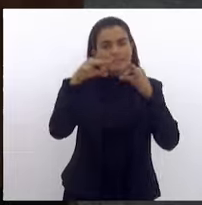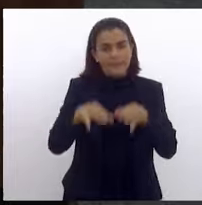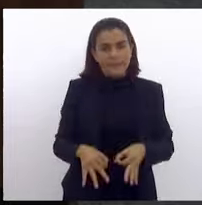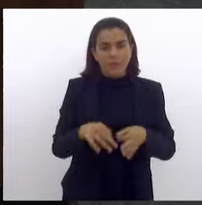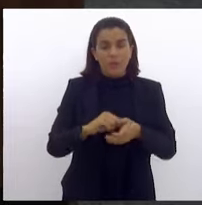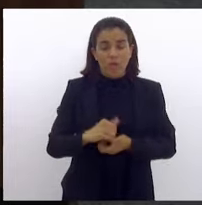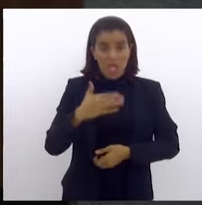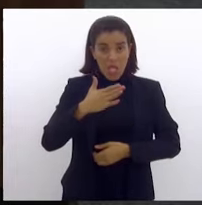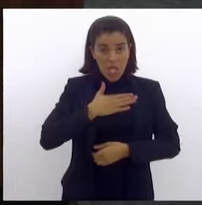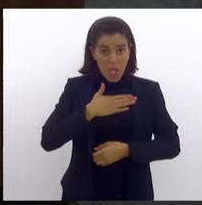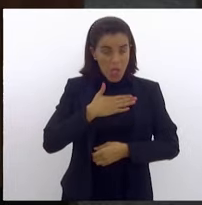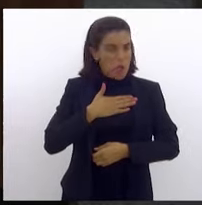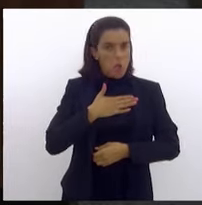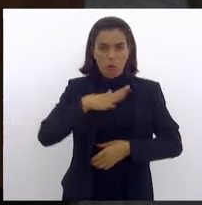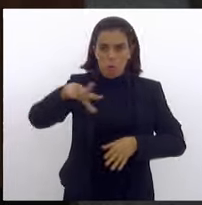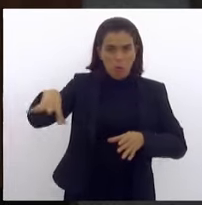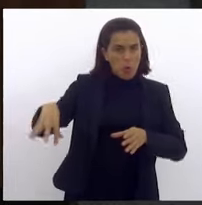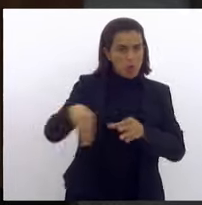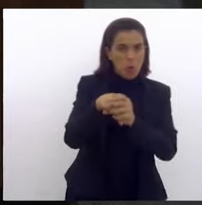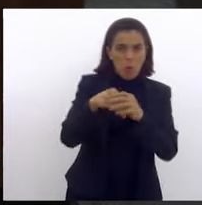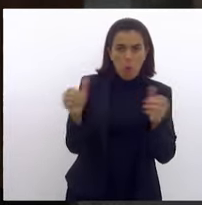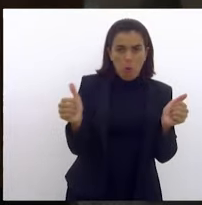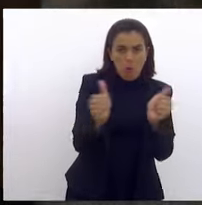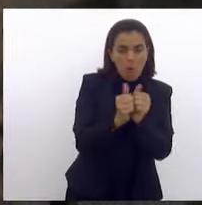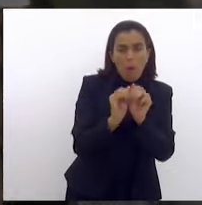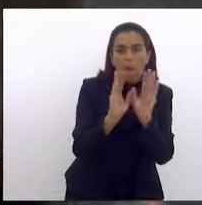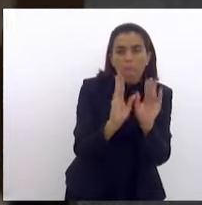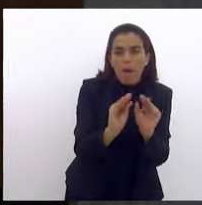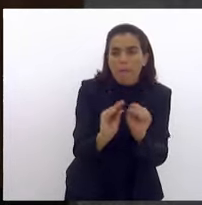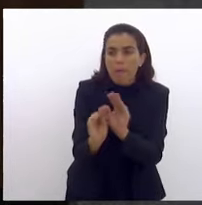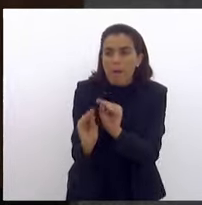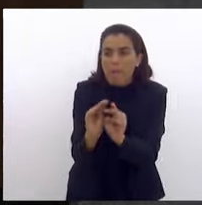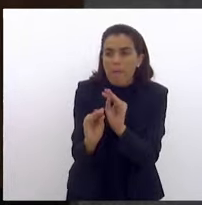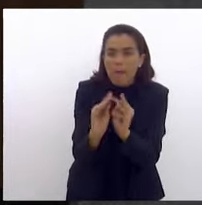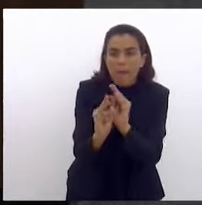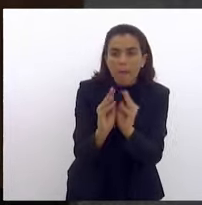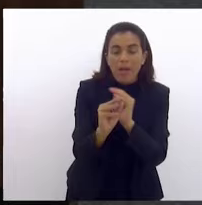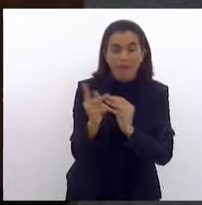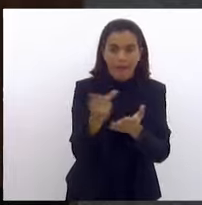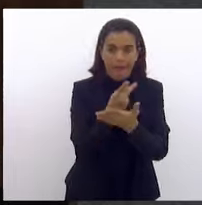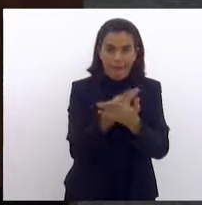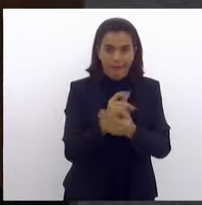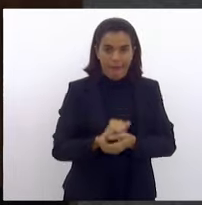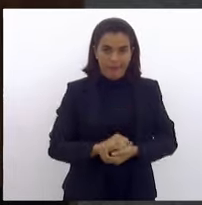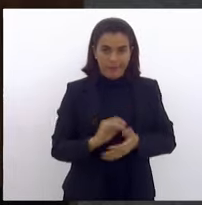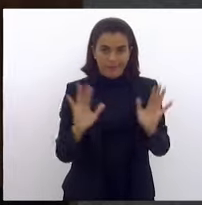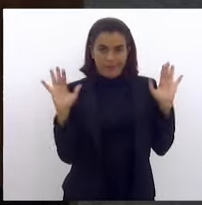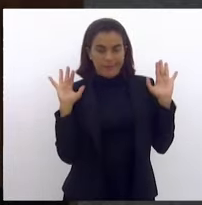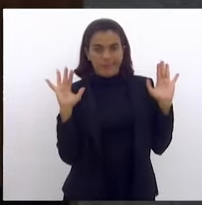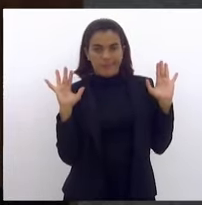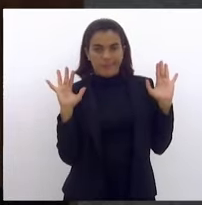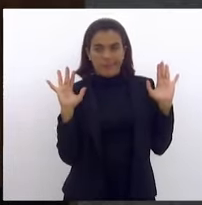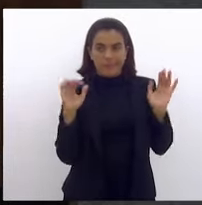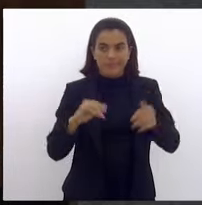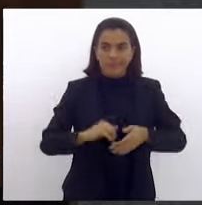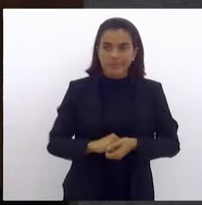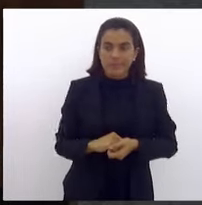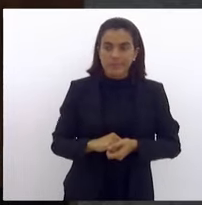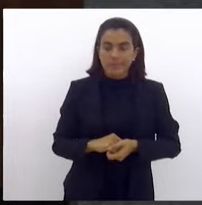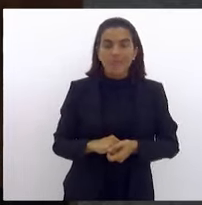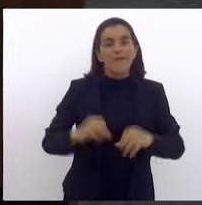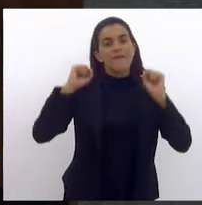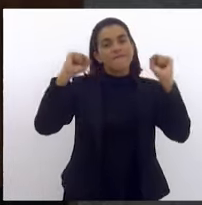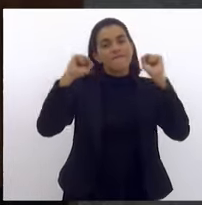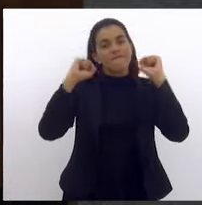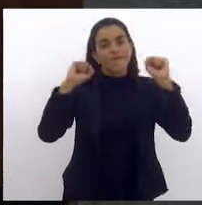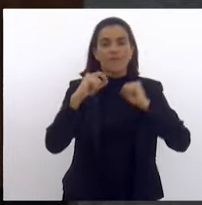E eu não estou entre aqueles e aquelas que quer mexer naquilo que está dando certo. Se estivesse dando errado, aí a gente podia tentar corrigir. Viva o